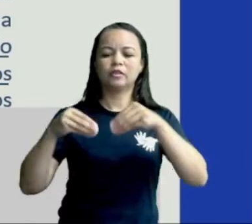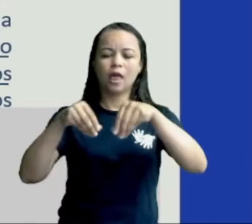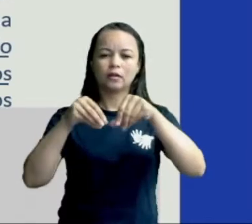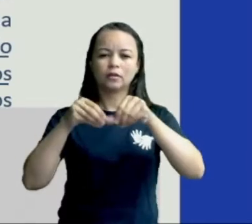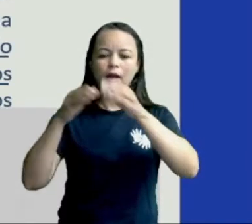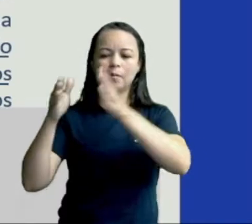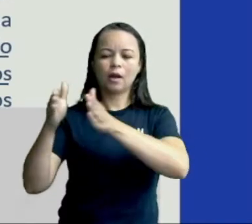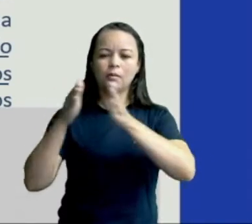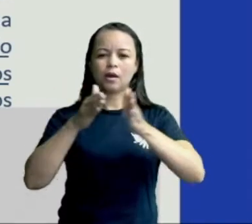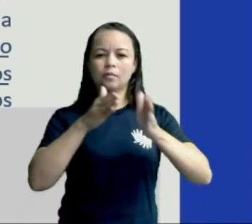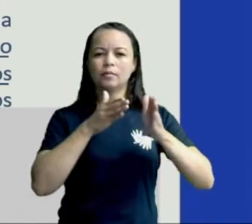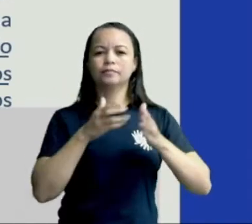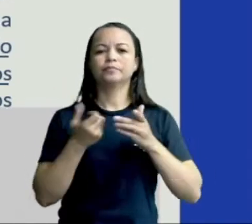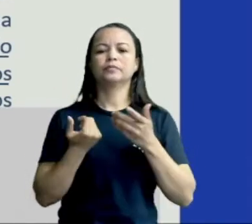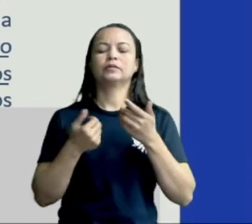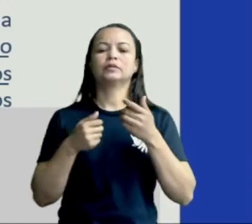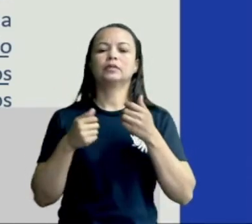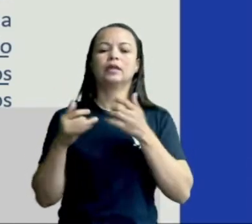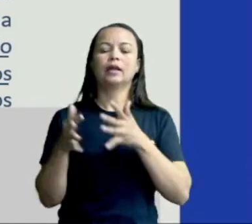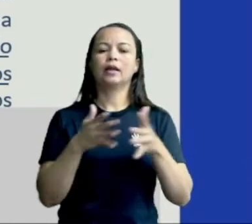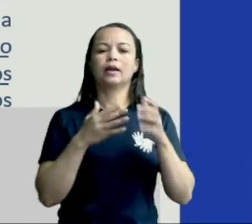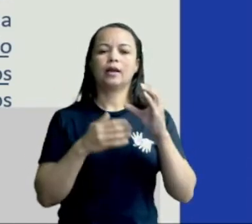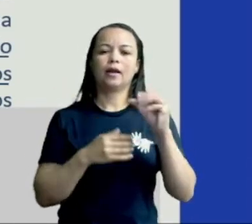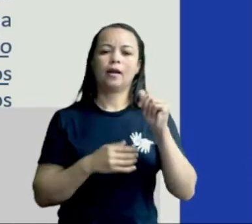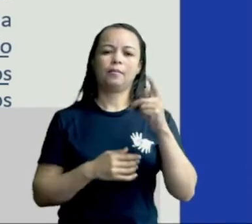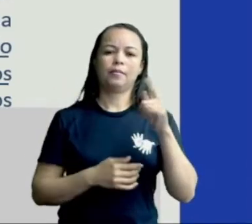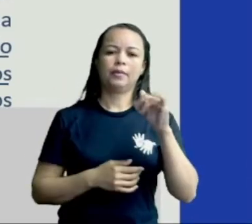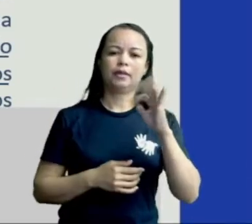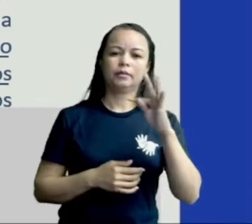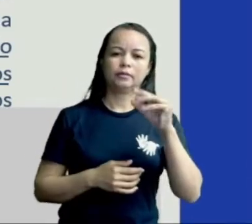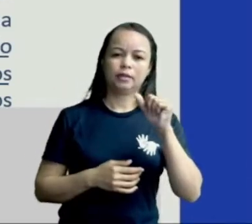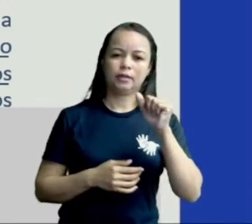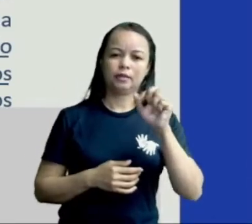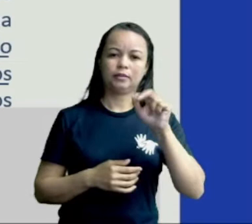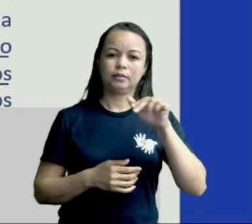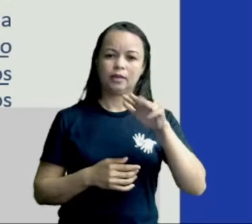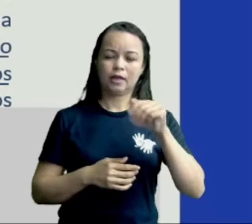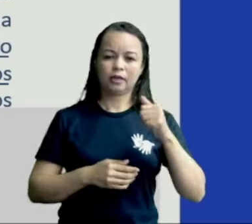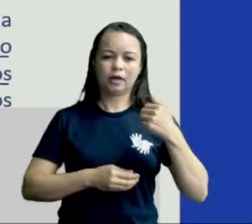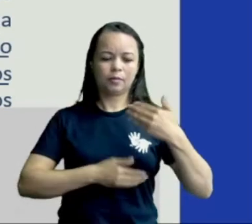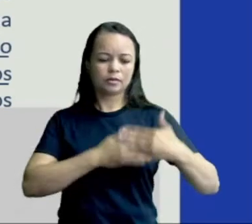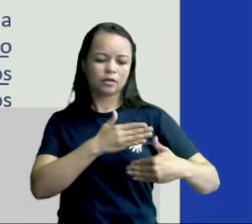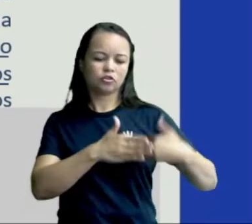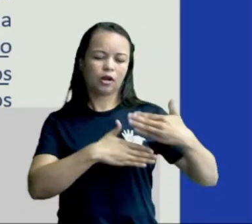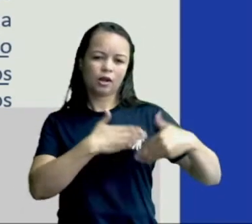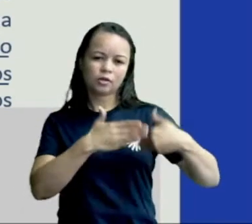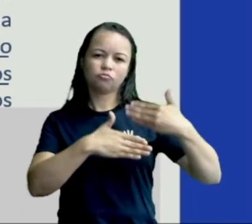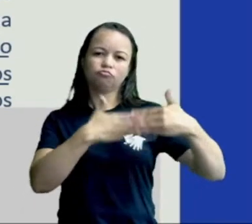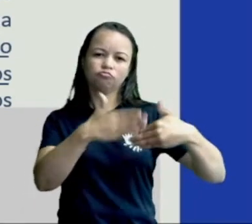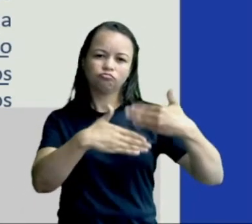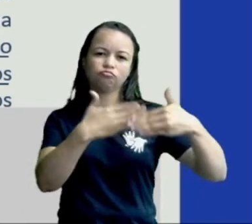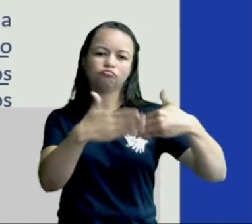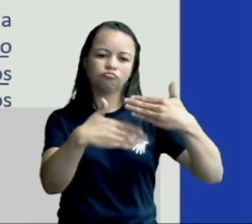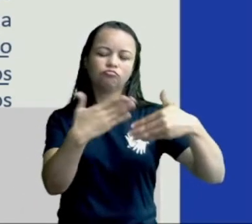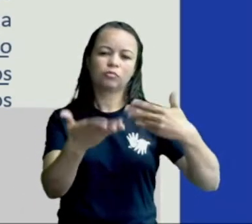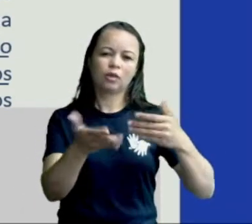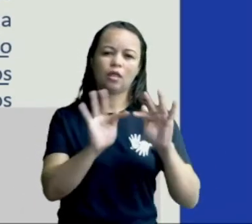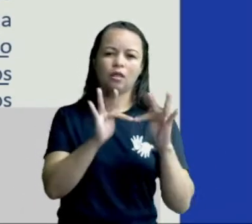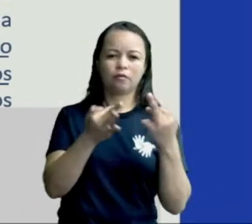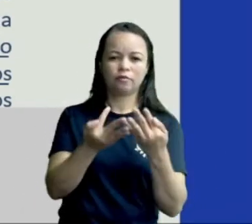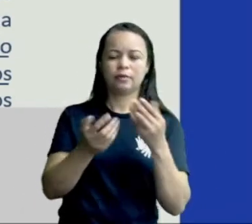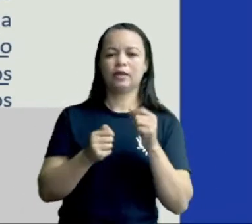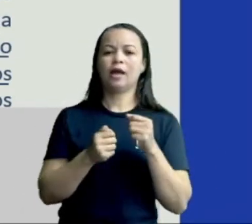hereditárias. Eram terras que iam passando de geração em geração pelas famílias, certo? Aí teve a